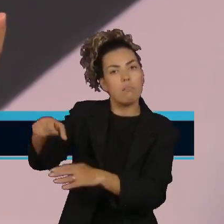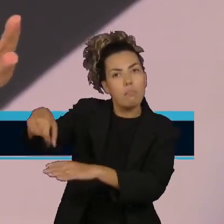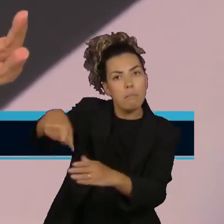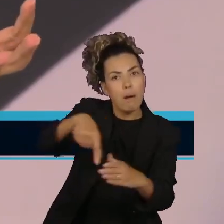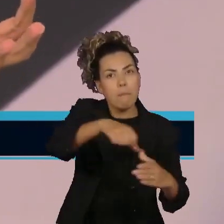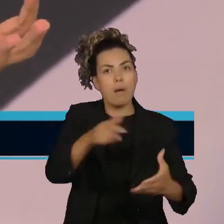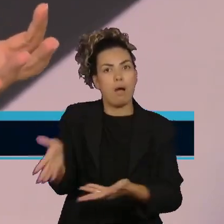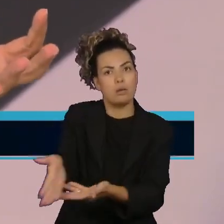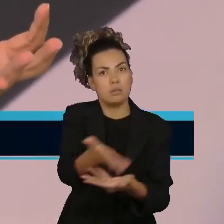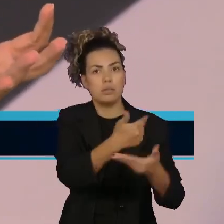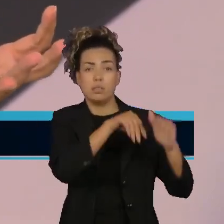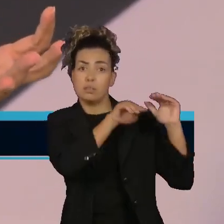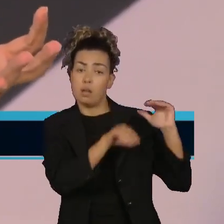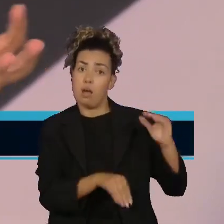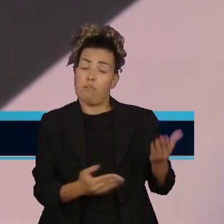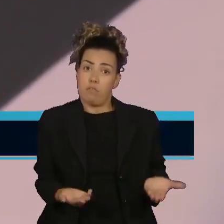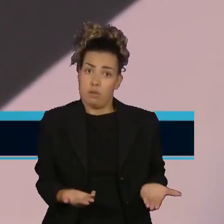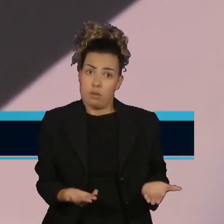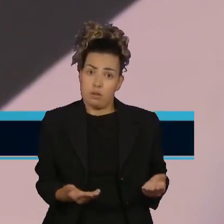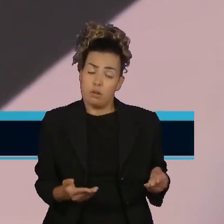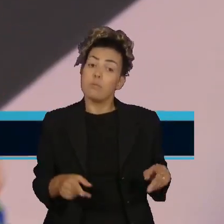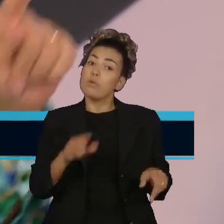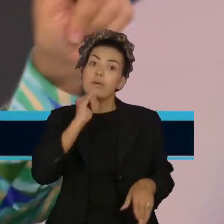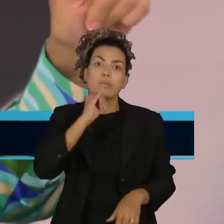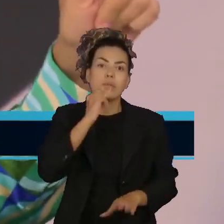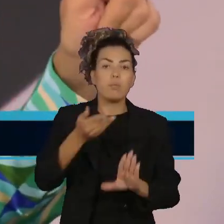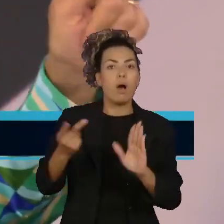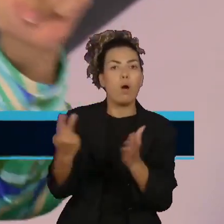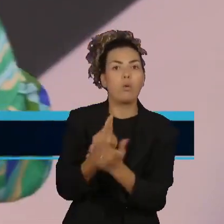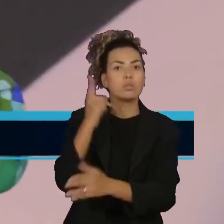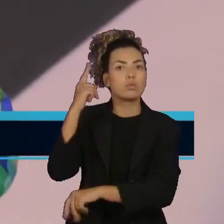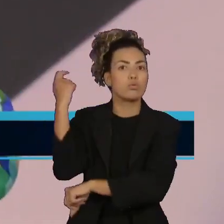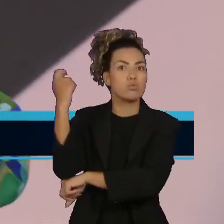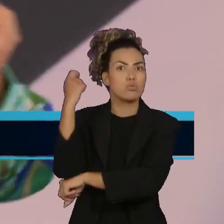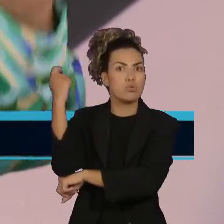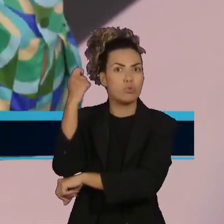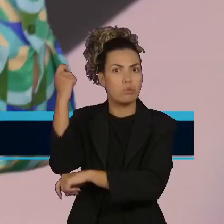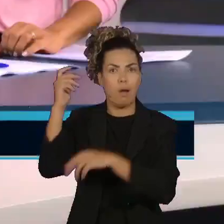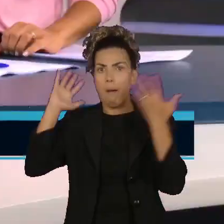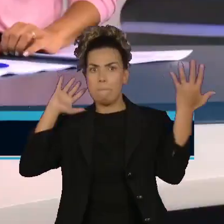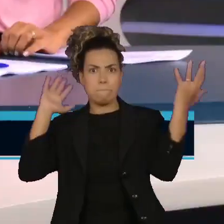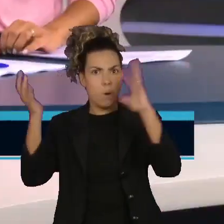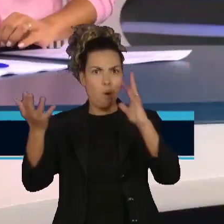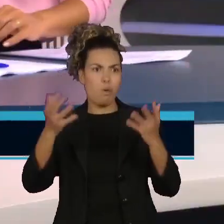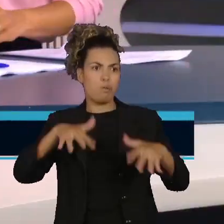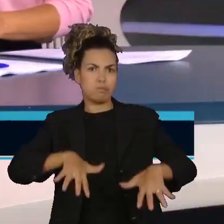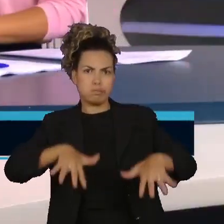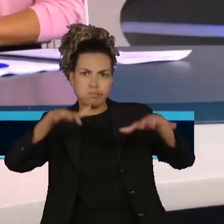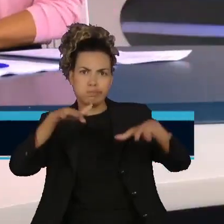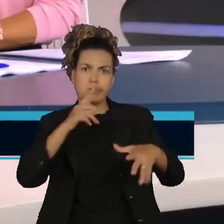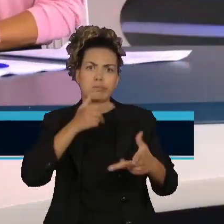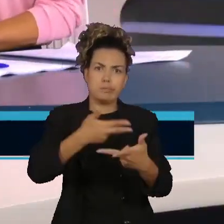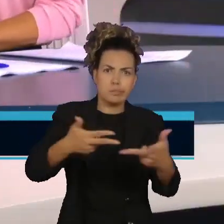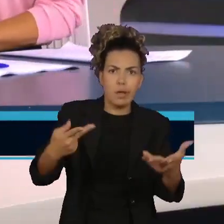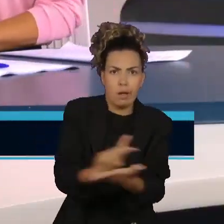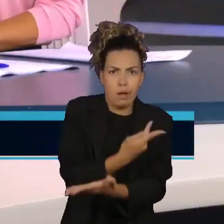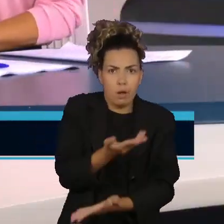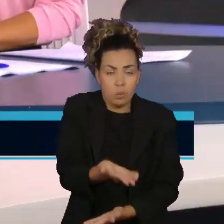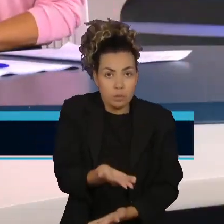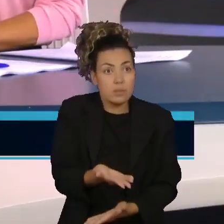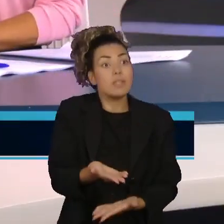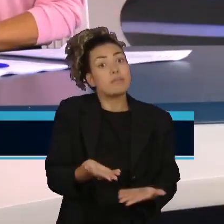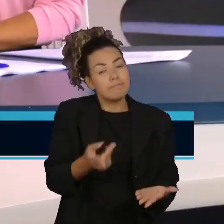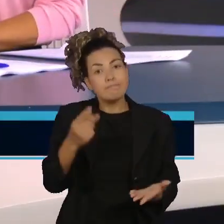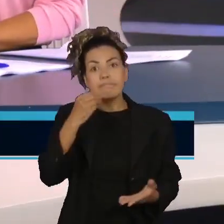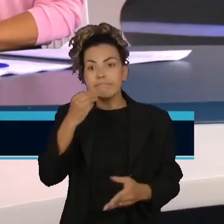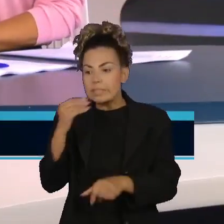essencial, né? Durante a crise no Rio Grande do Sul, a crise climática no Rio Grande do Sul, se tentou comprar um volume maior de